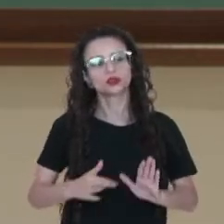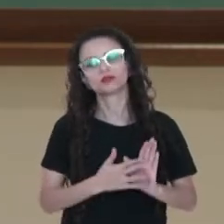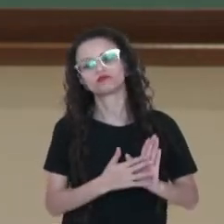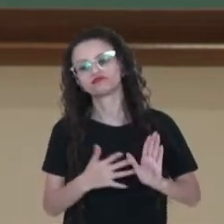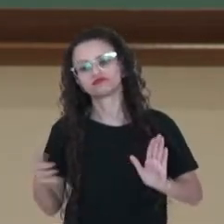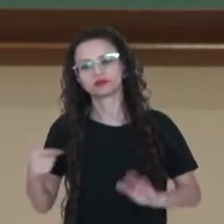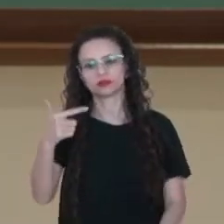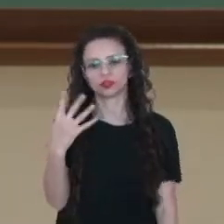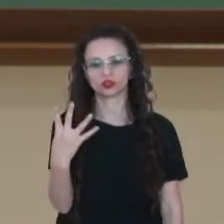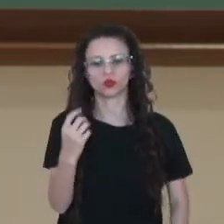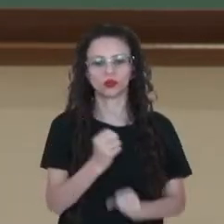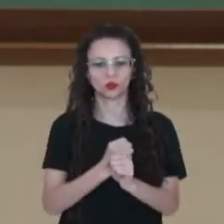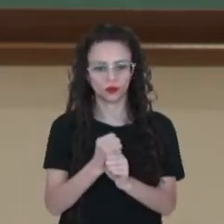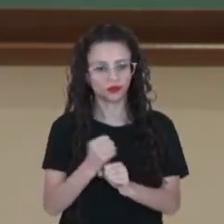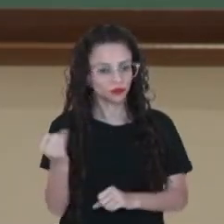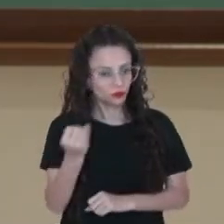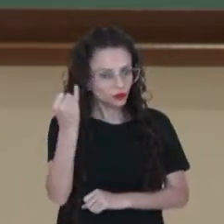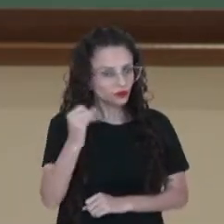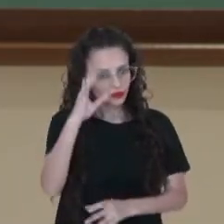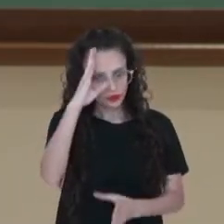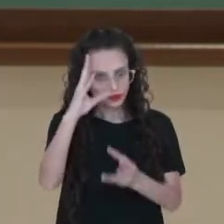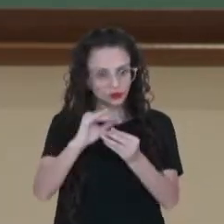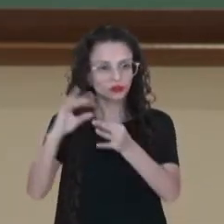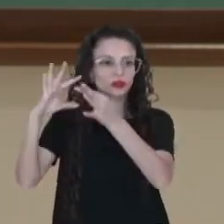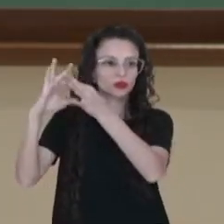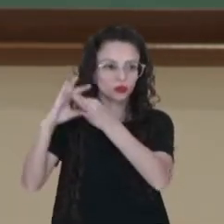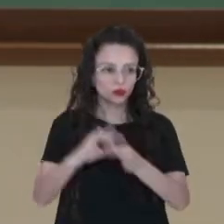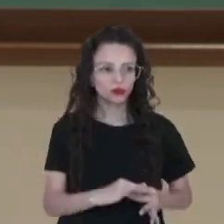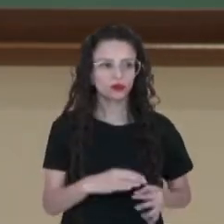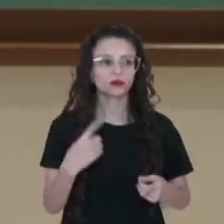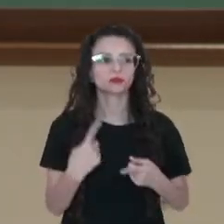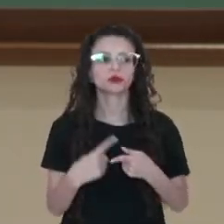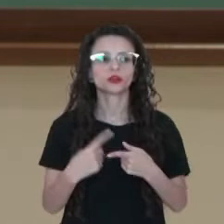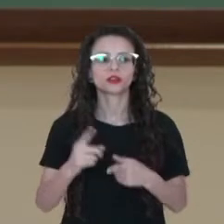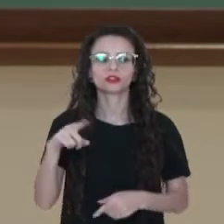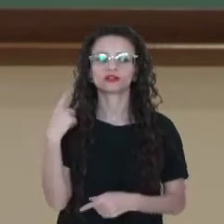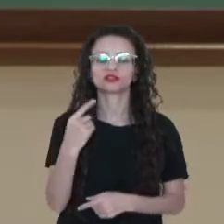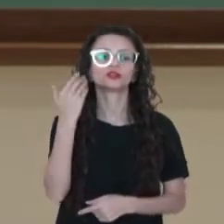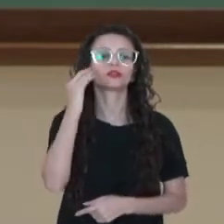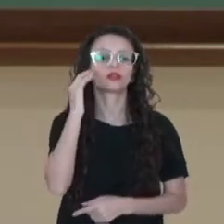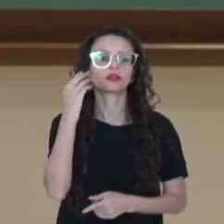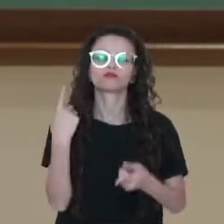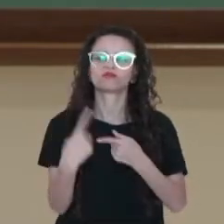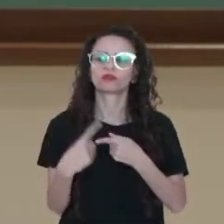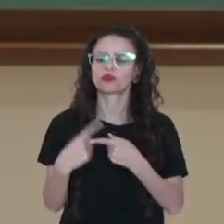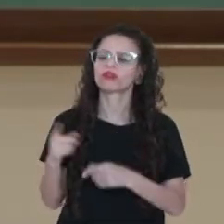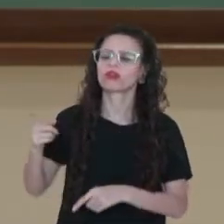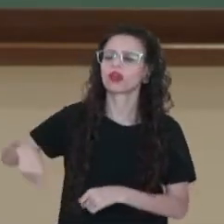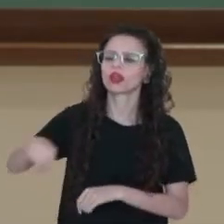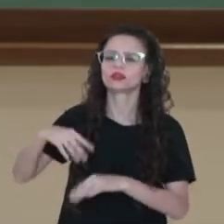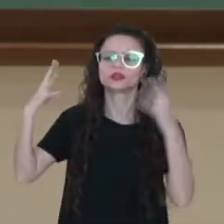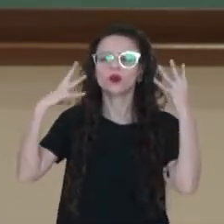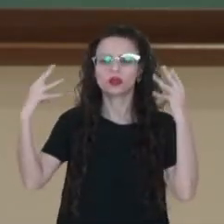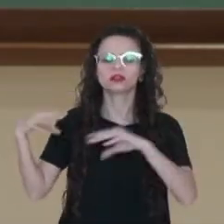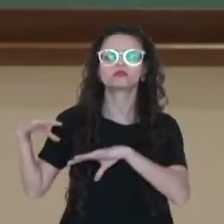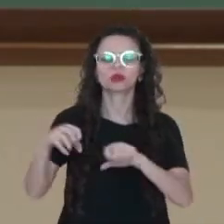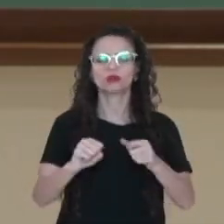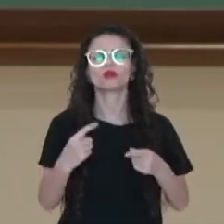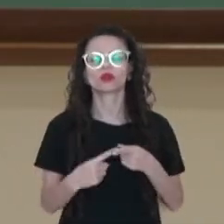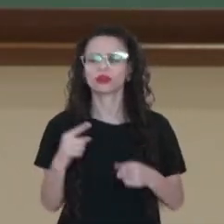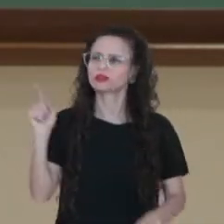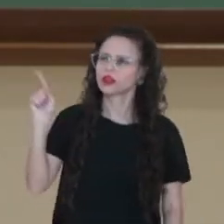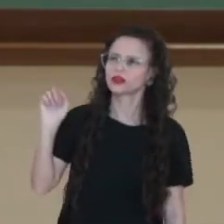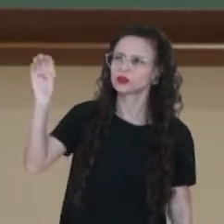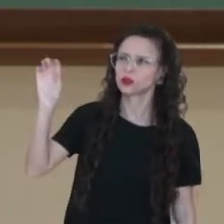24 anos. Né? Então é importante que a gente entenda esse contexto para nós entendermos por que eles invadiram, né? O que estava acontecendo na